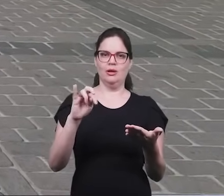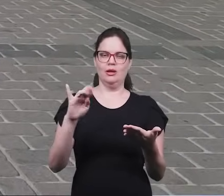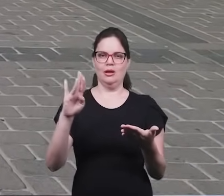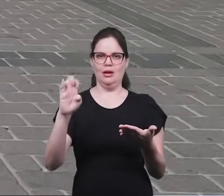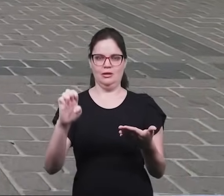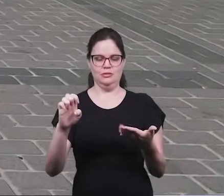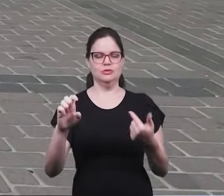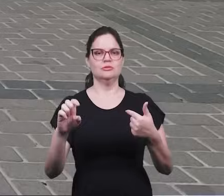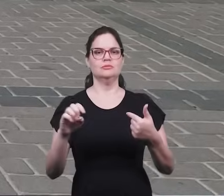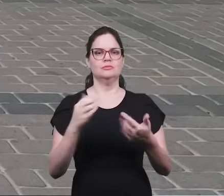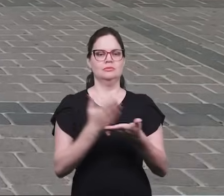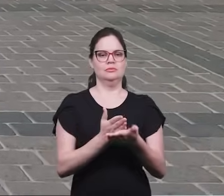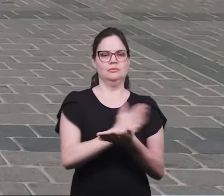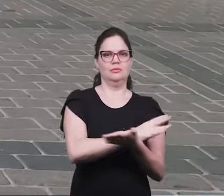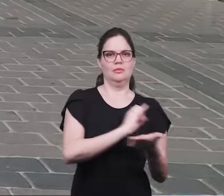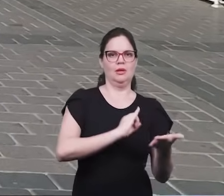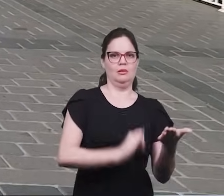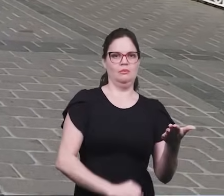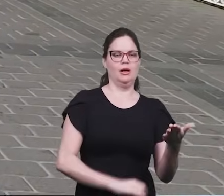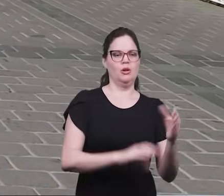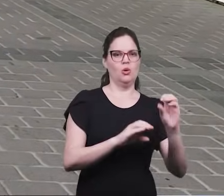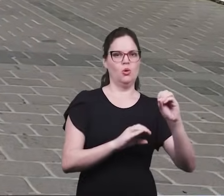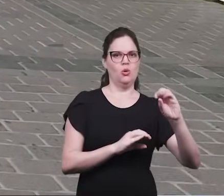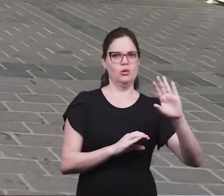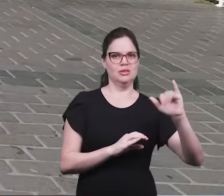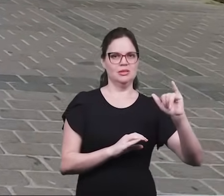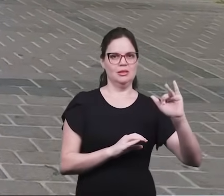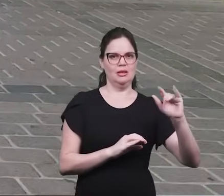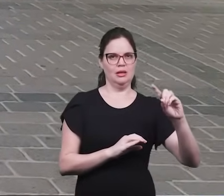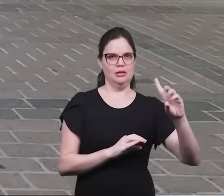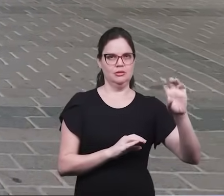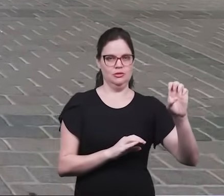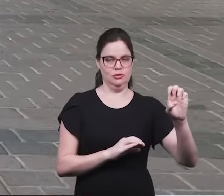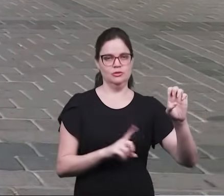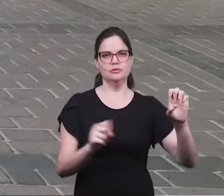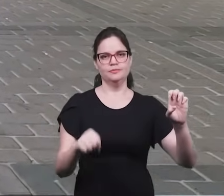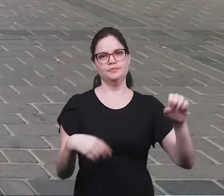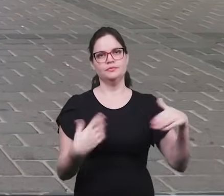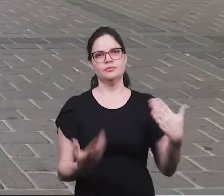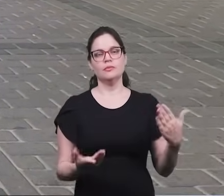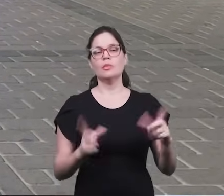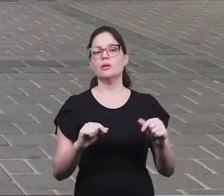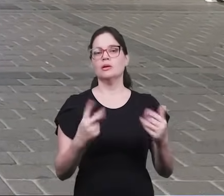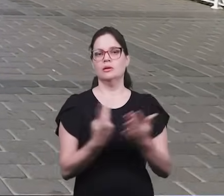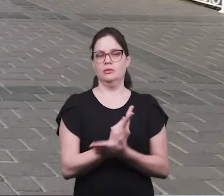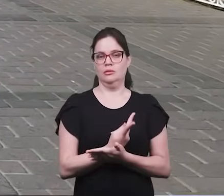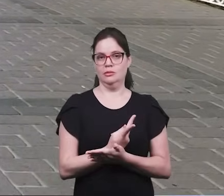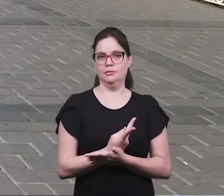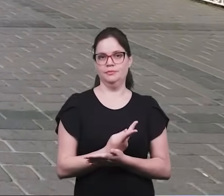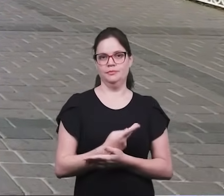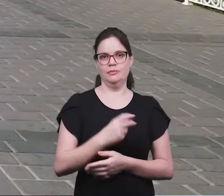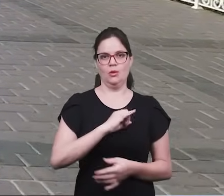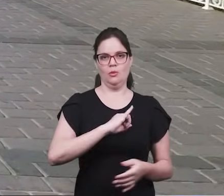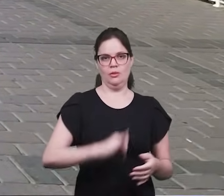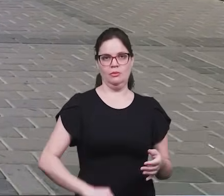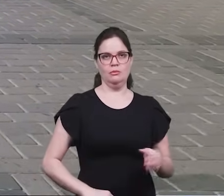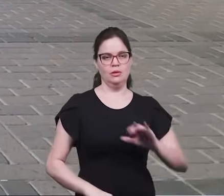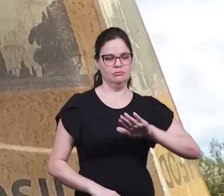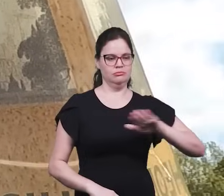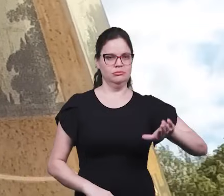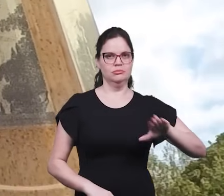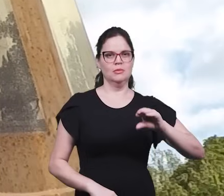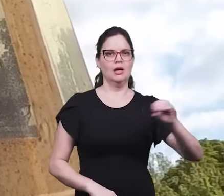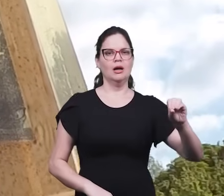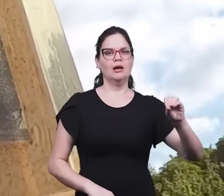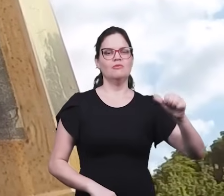ser chamado Império Bizantino. Aí o que aconteceu? O Império Romano do Ocidente,